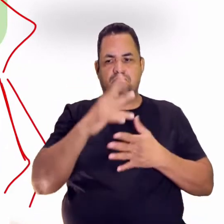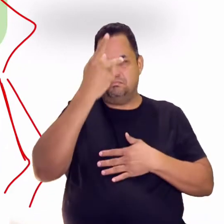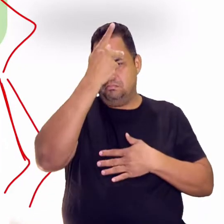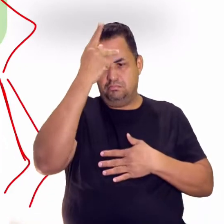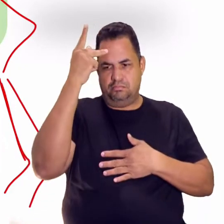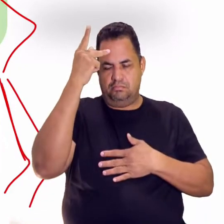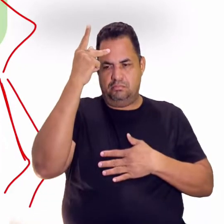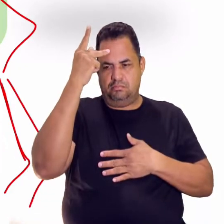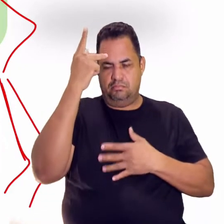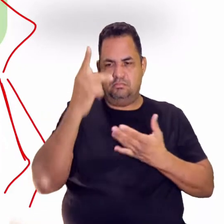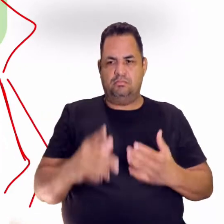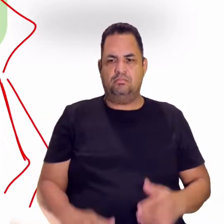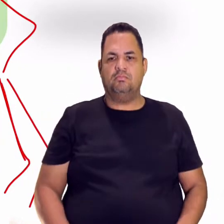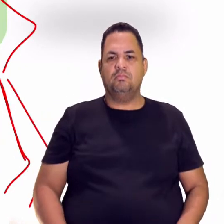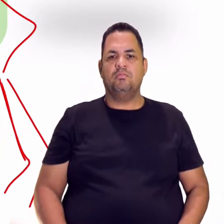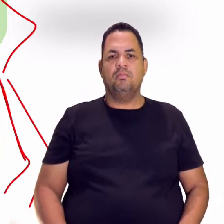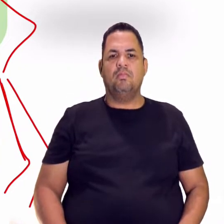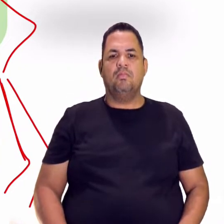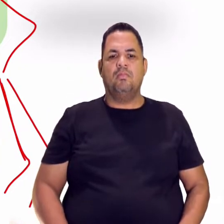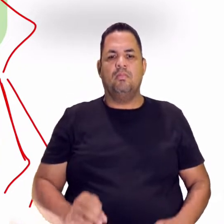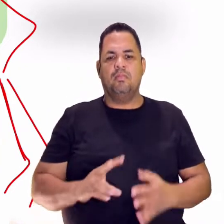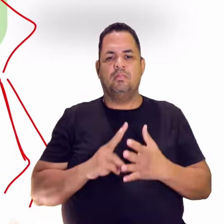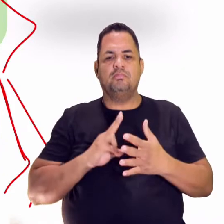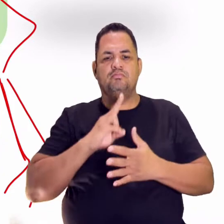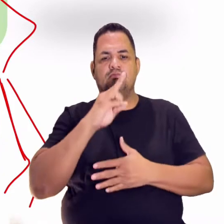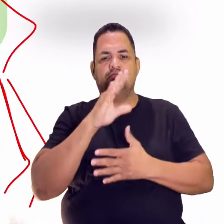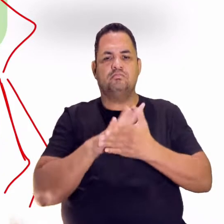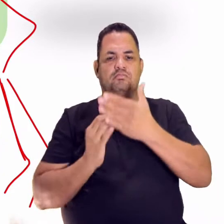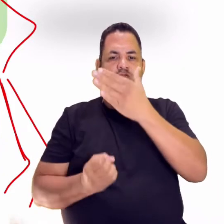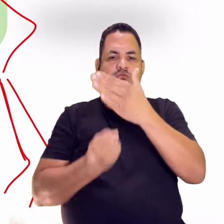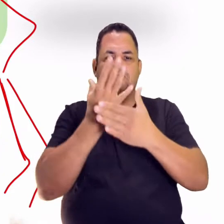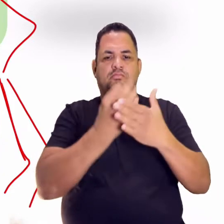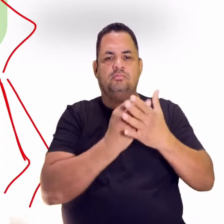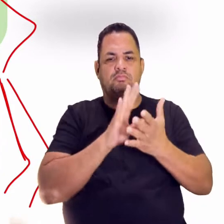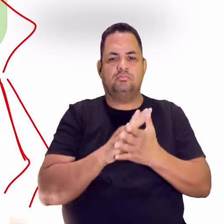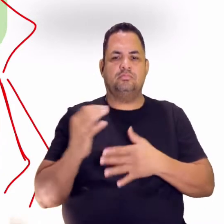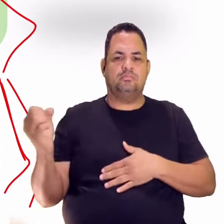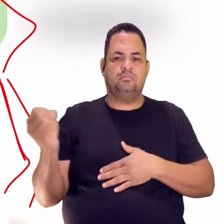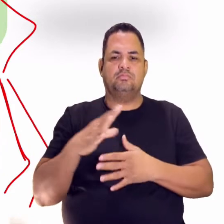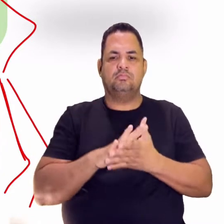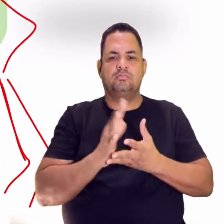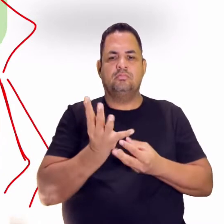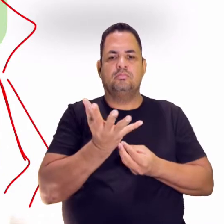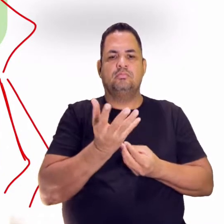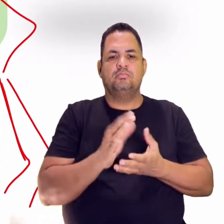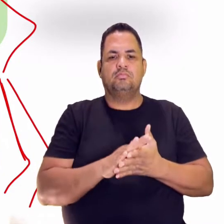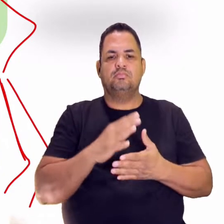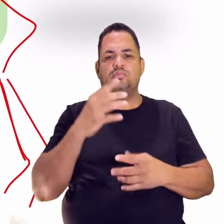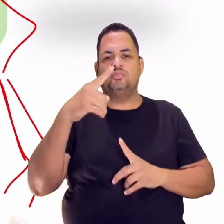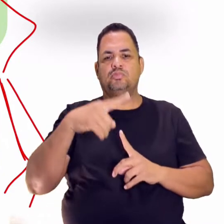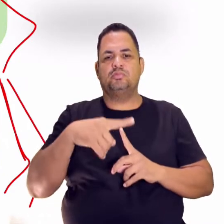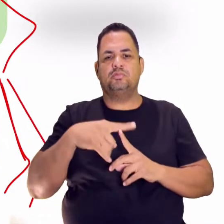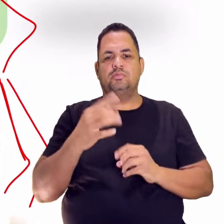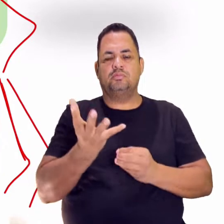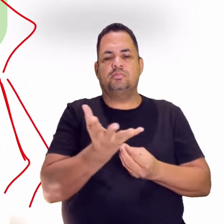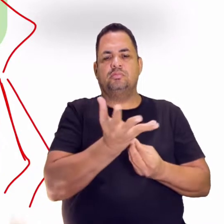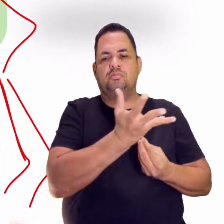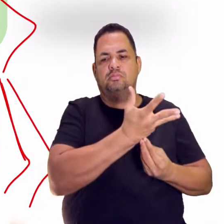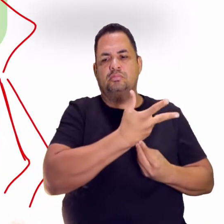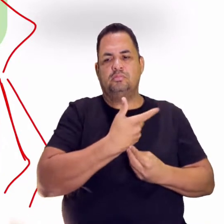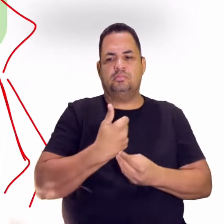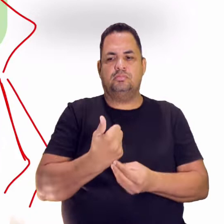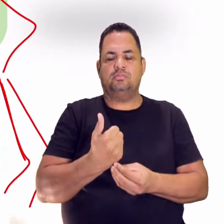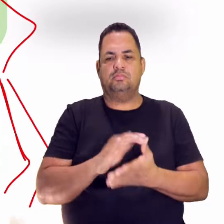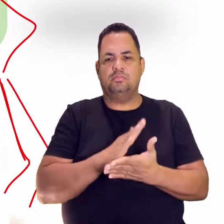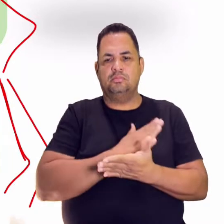pessoas vão forçando a aparecer novas modalidades artísticas. Então, estamos